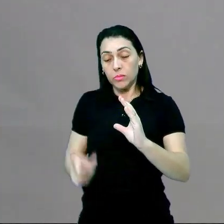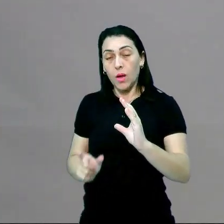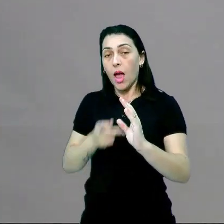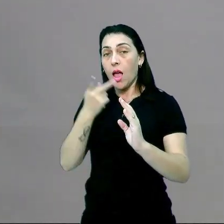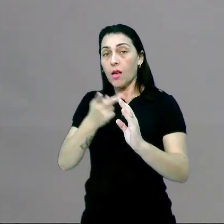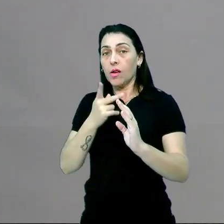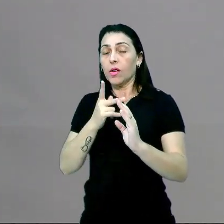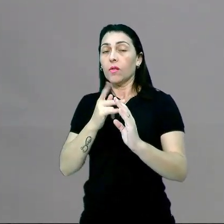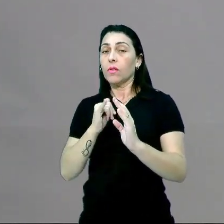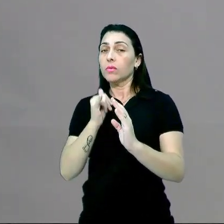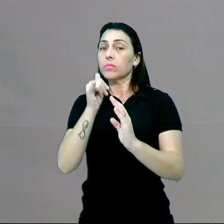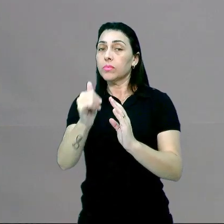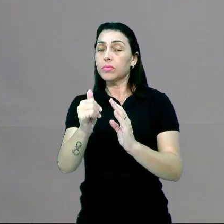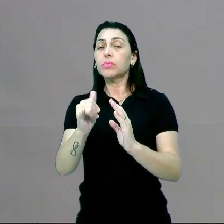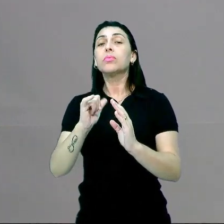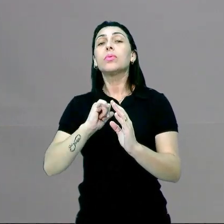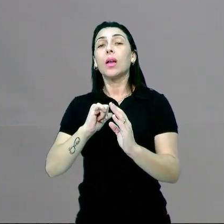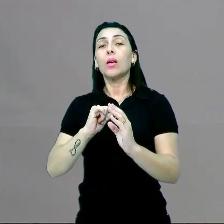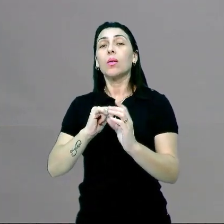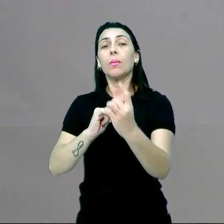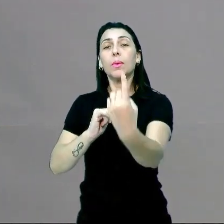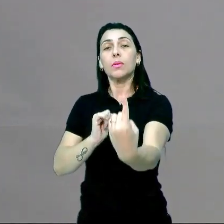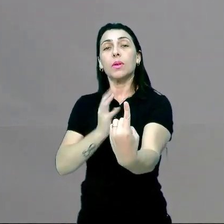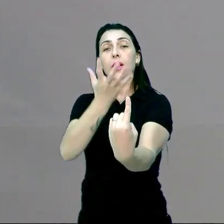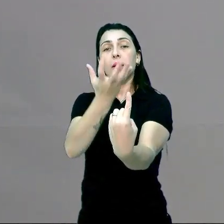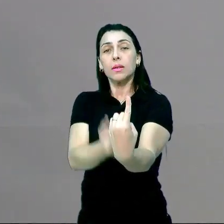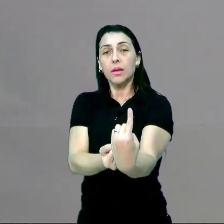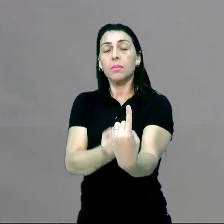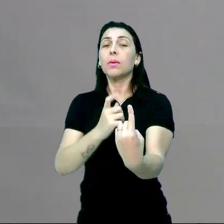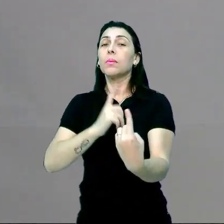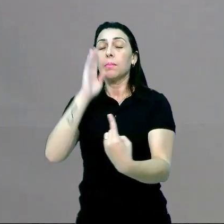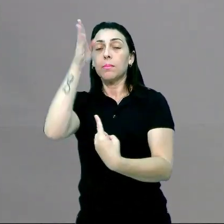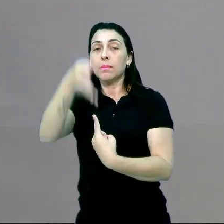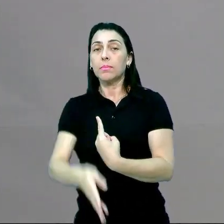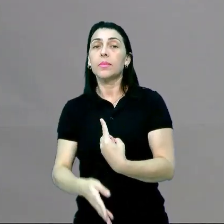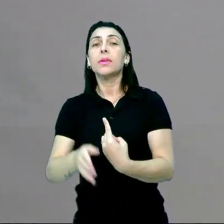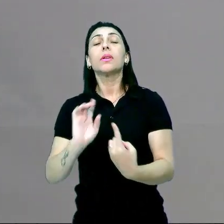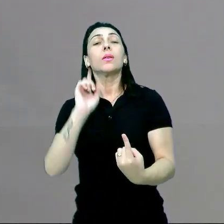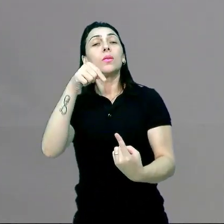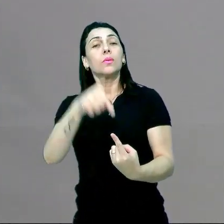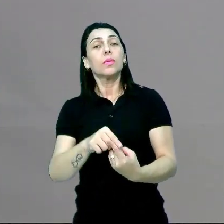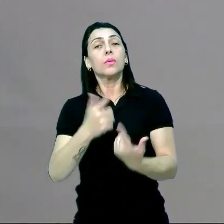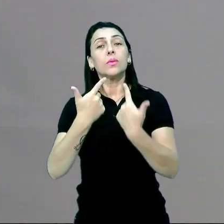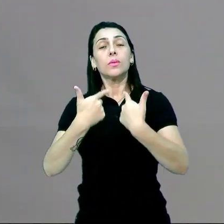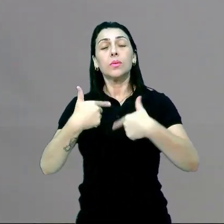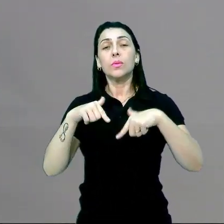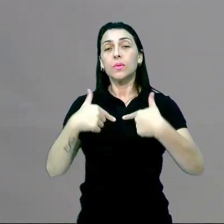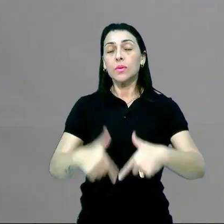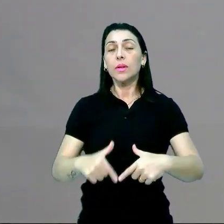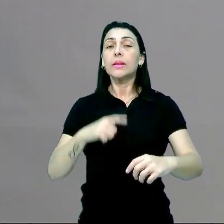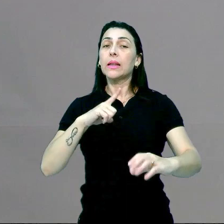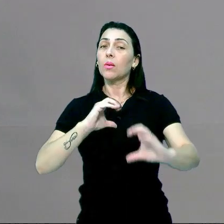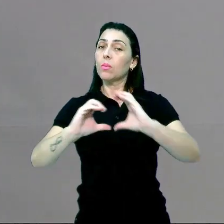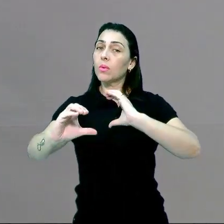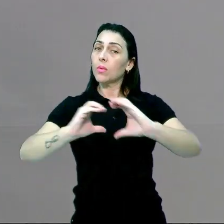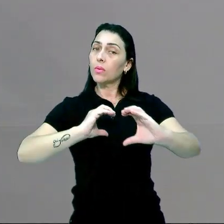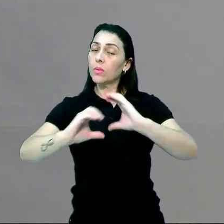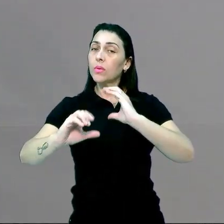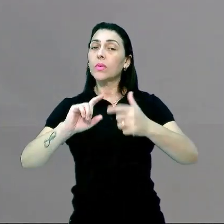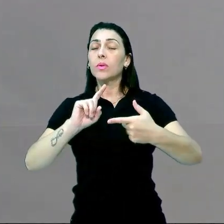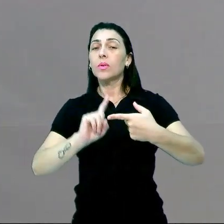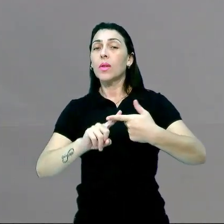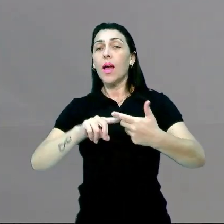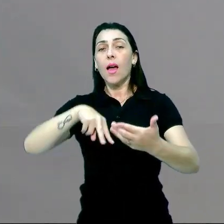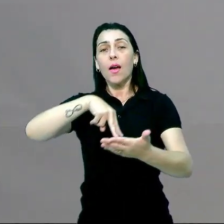uma pessoa que recebe. Então, a principal função da linguagem é manter uma comunicação, tanto a